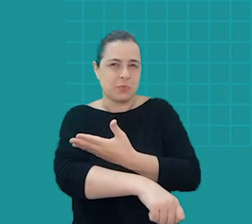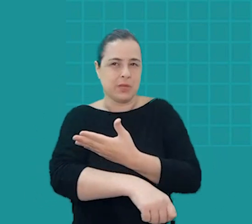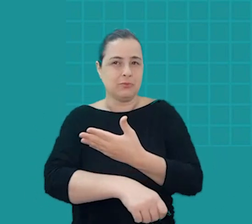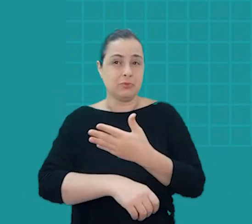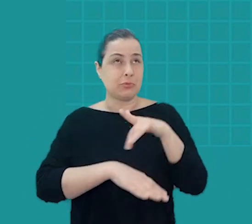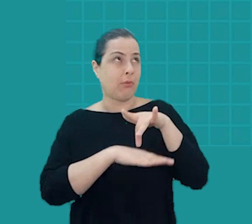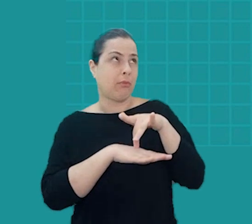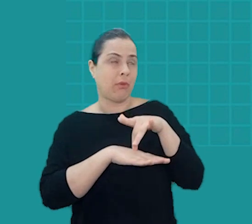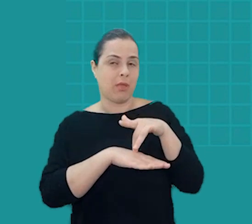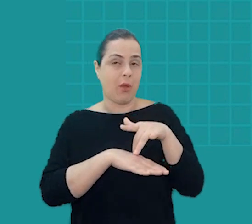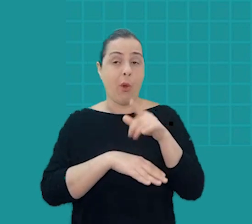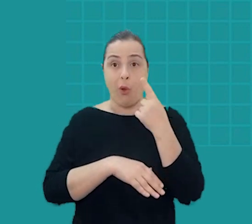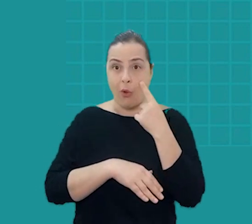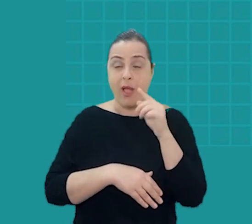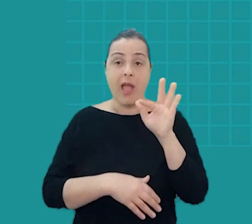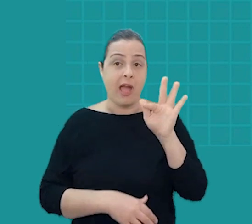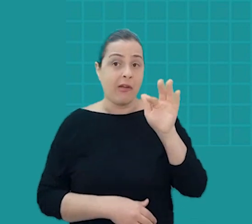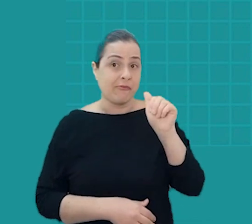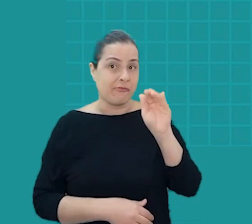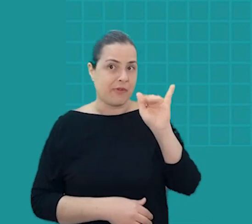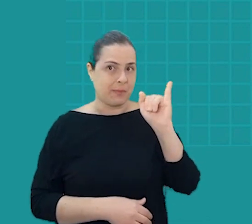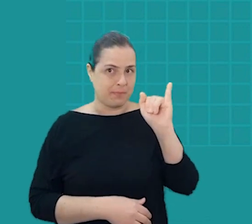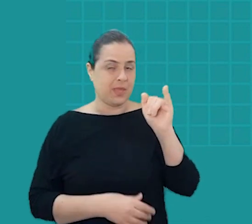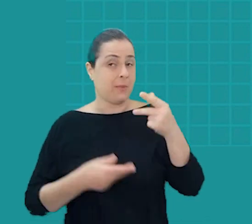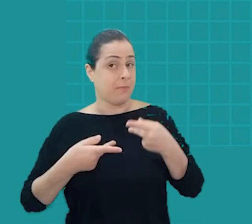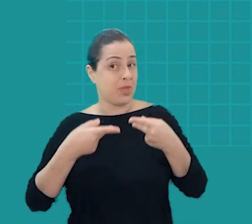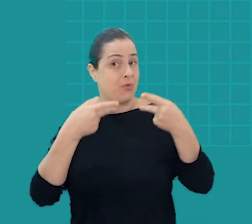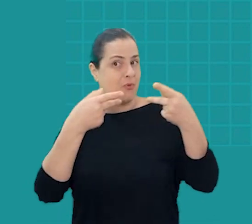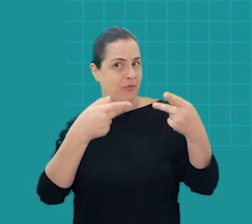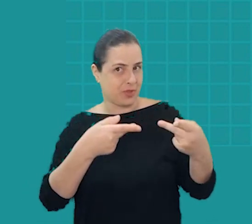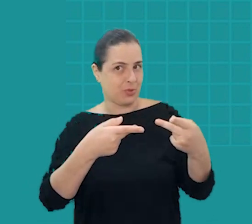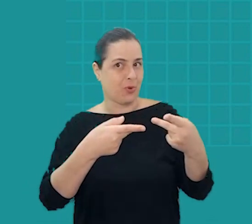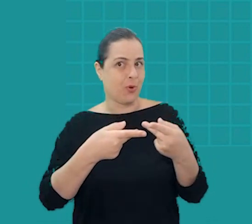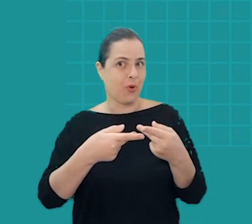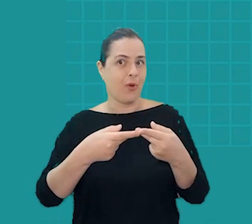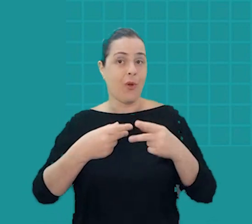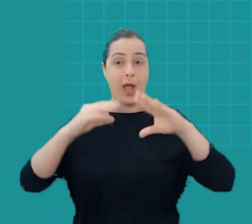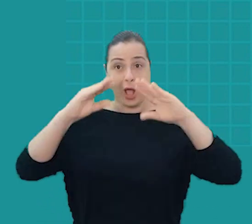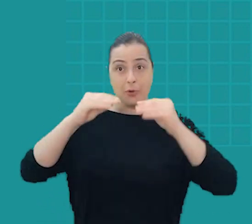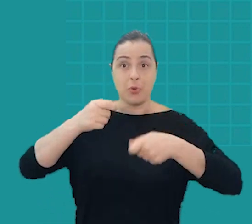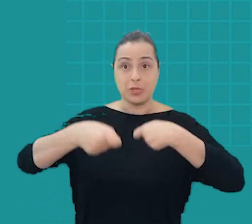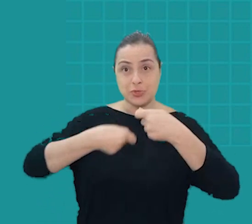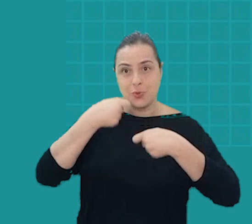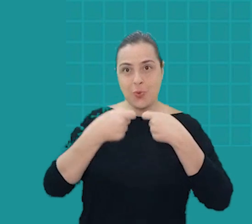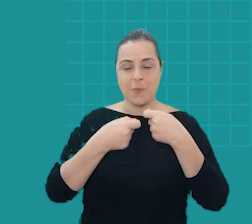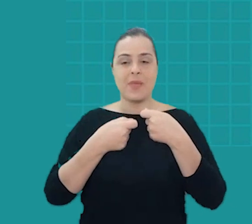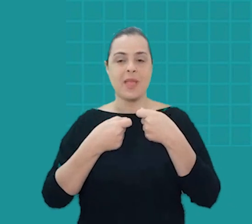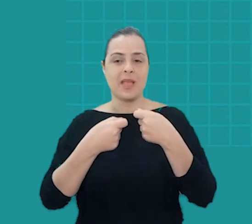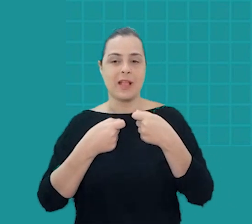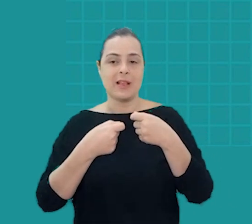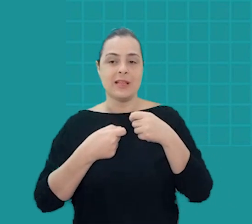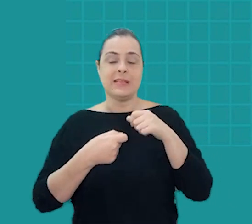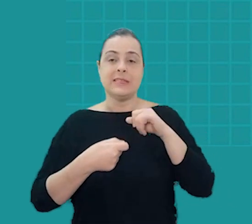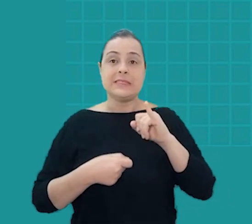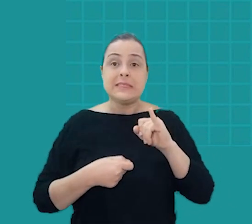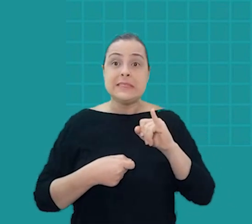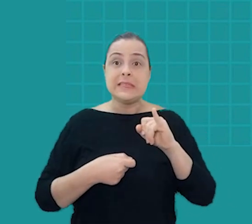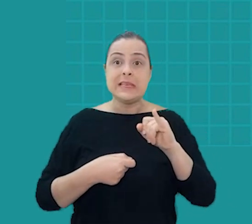estou contando com o jantar. Se o jantar virou 2 anos ou 3 anos, ou deixou, isso vai me causar